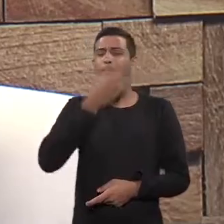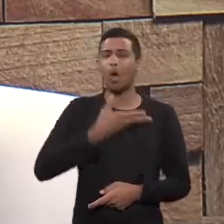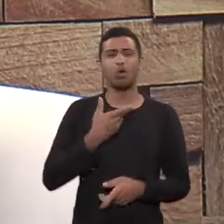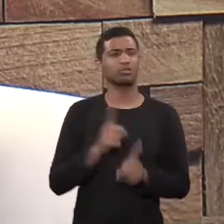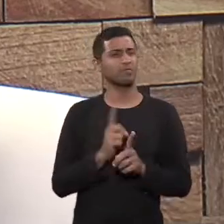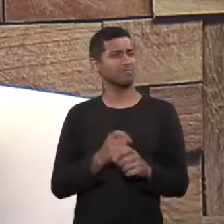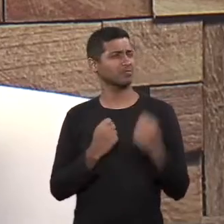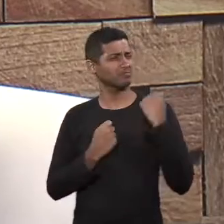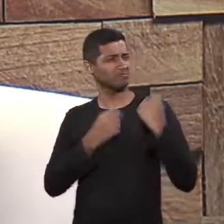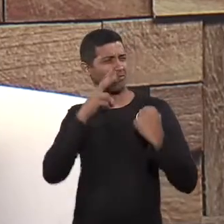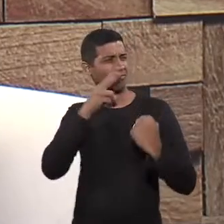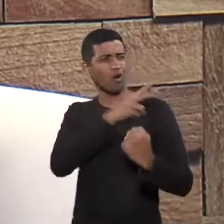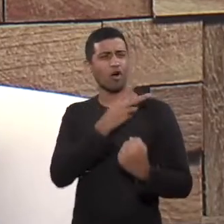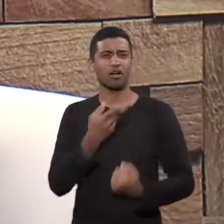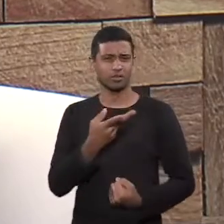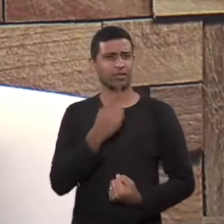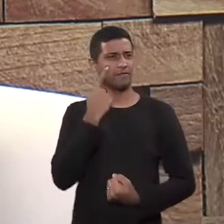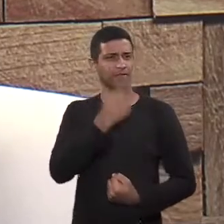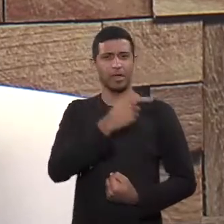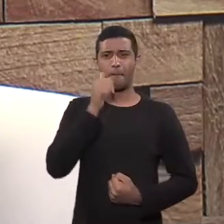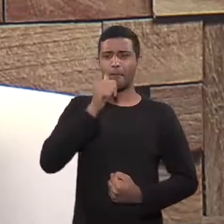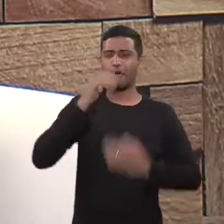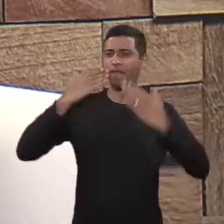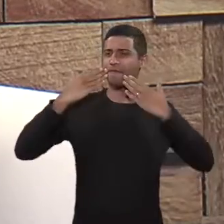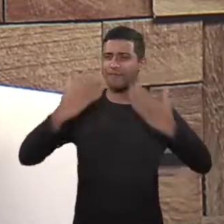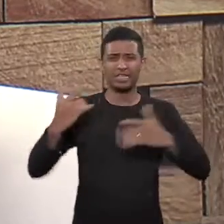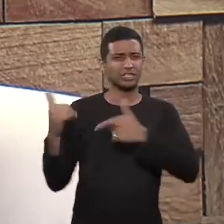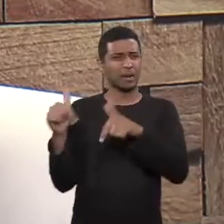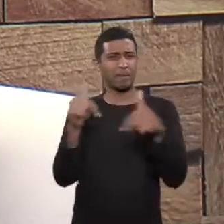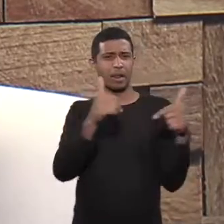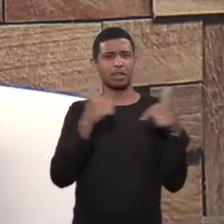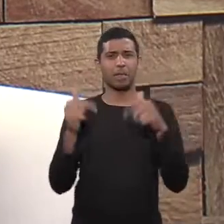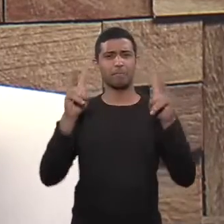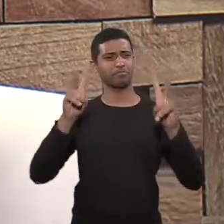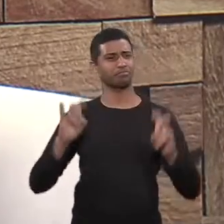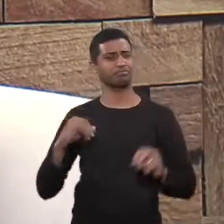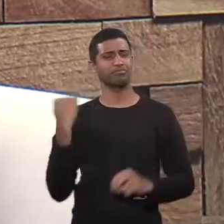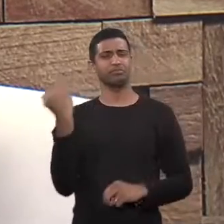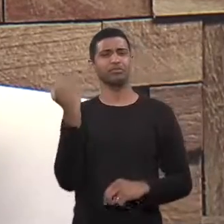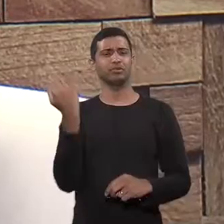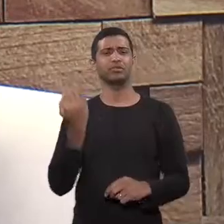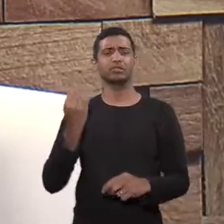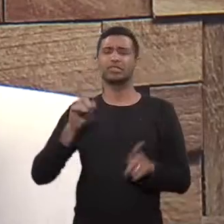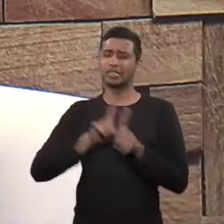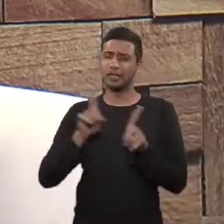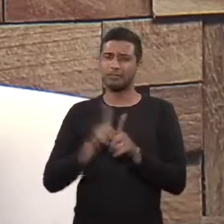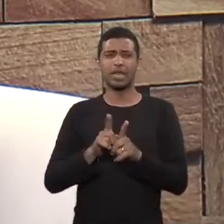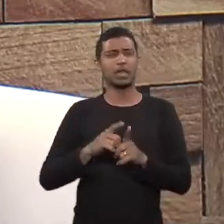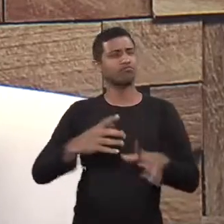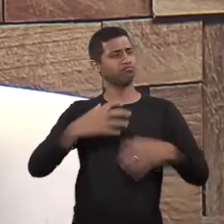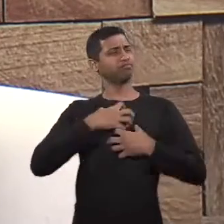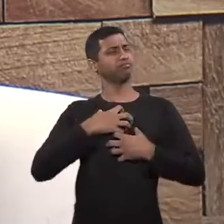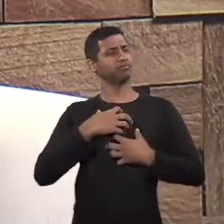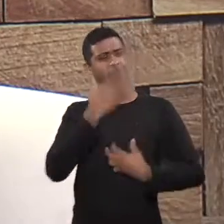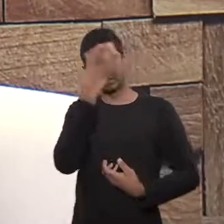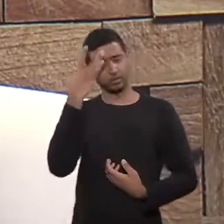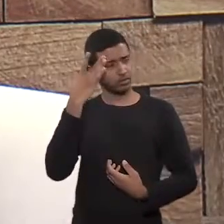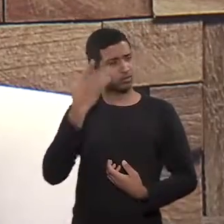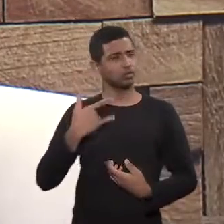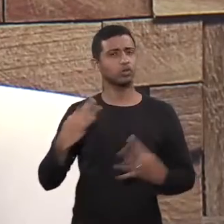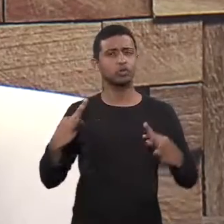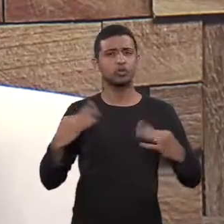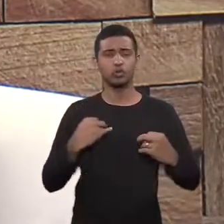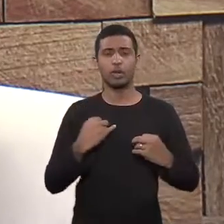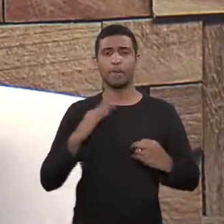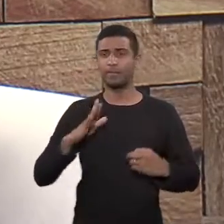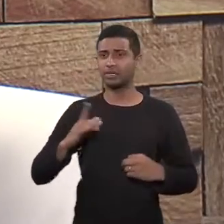tão potente, né? Que é uma mulher à frente de uns trabalhos importantes, significativos e que, na sua